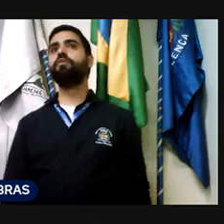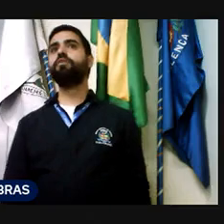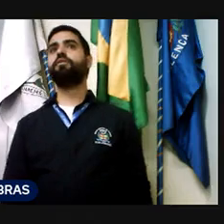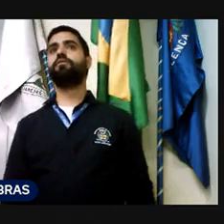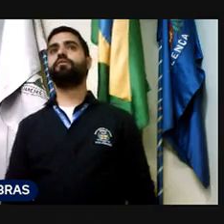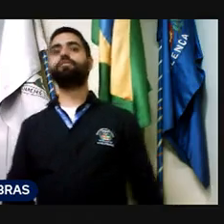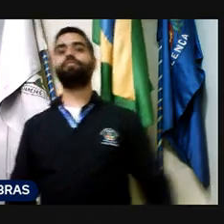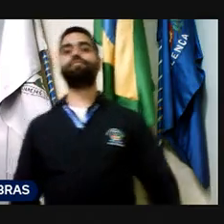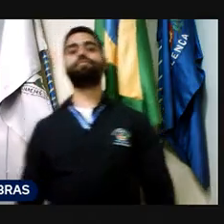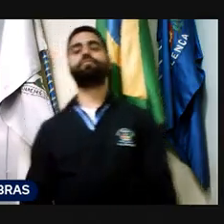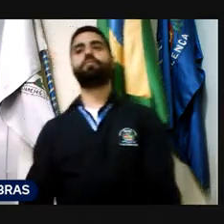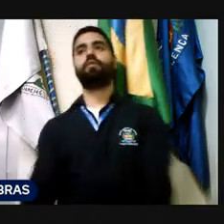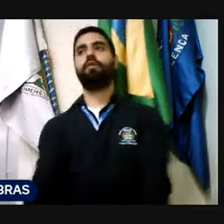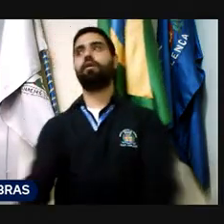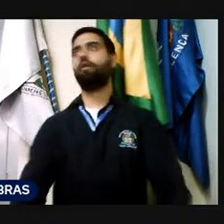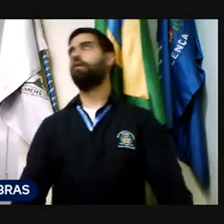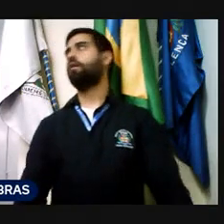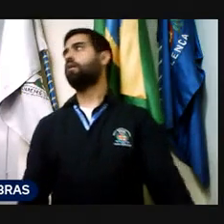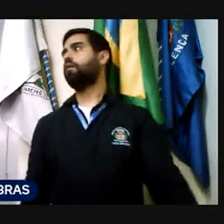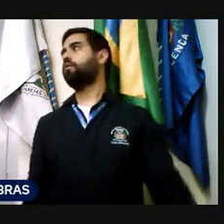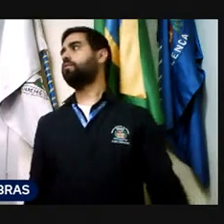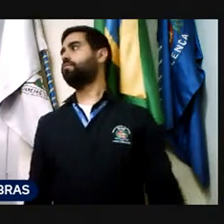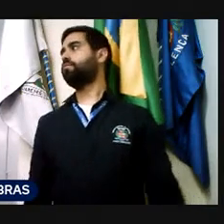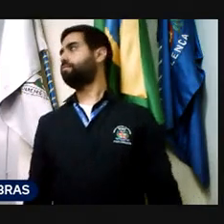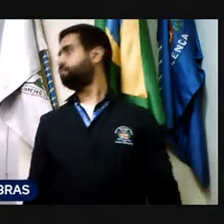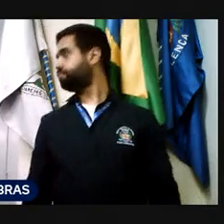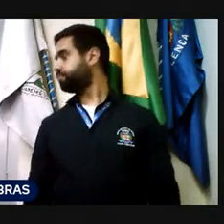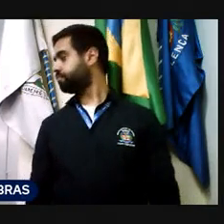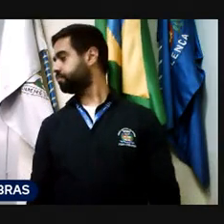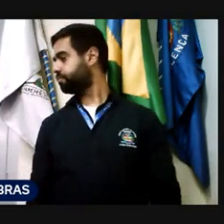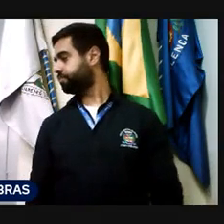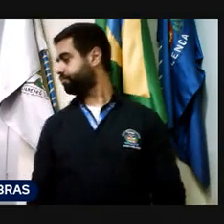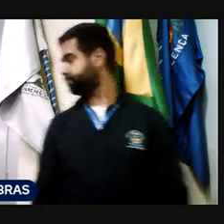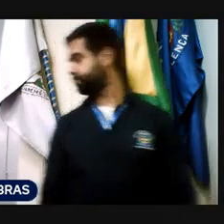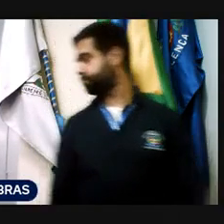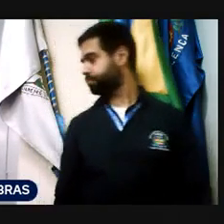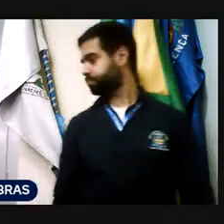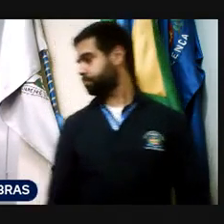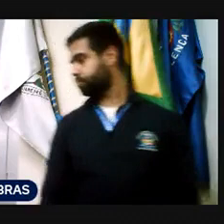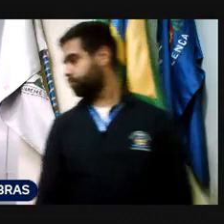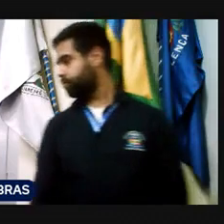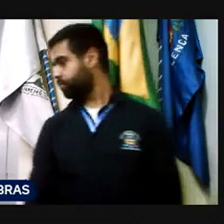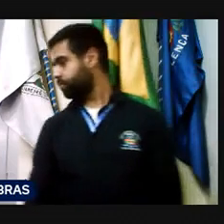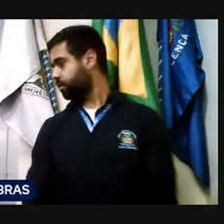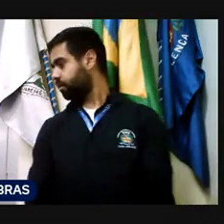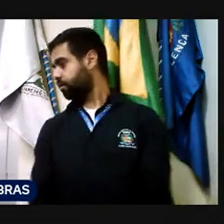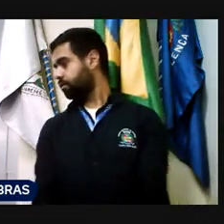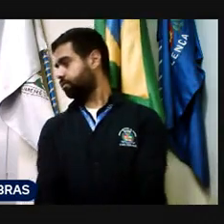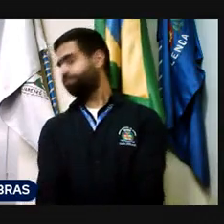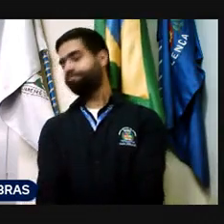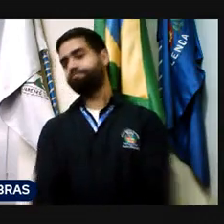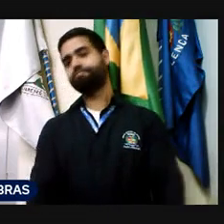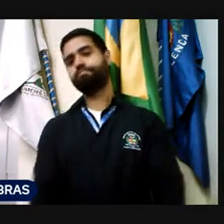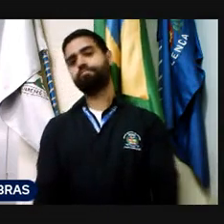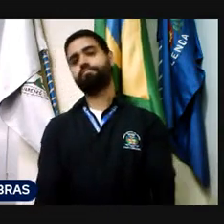Nogueira. Vereador Pedro Graça. Vereador Celcinho Bar. Vereador Salvador Correia.